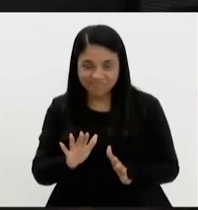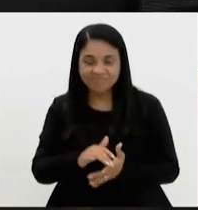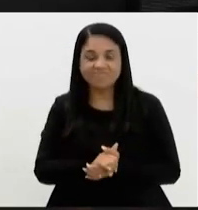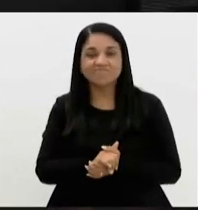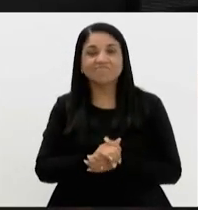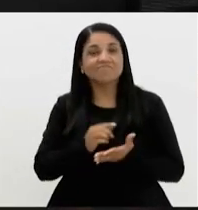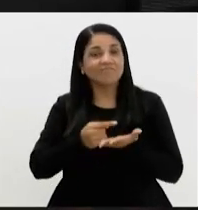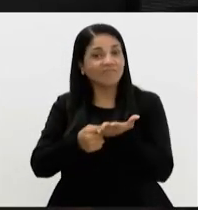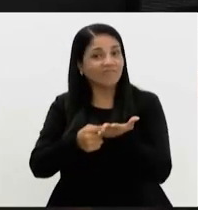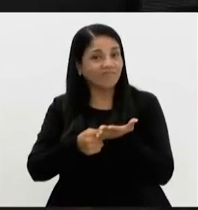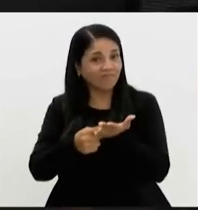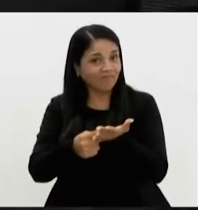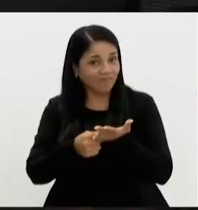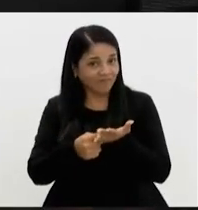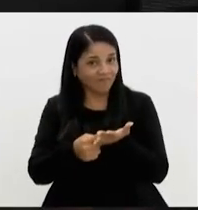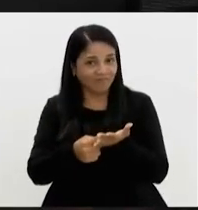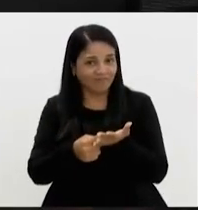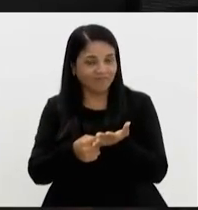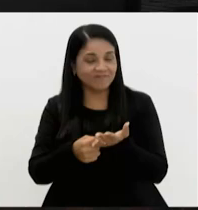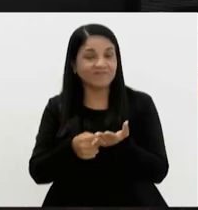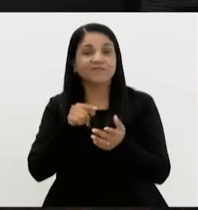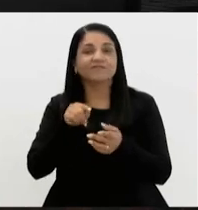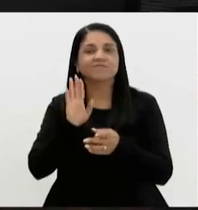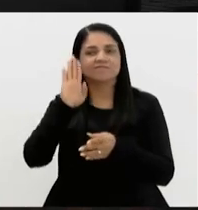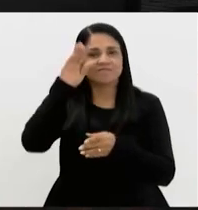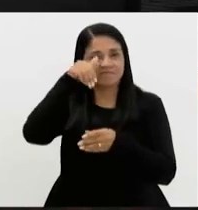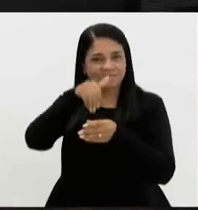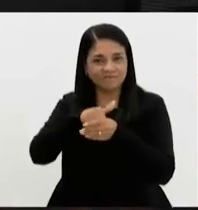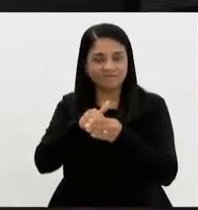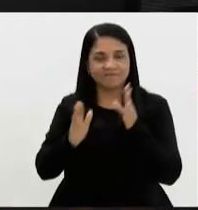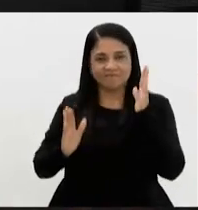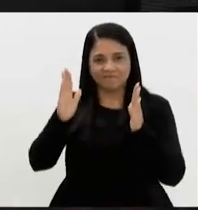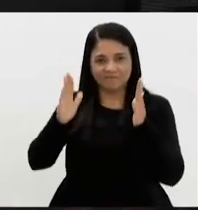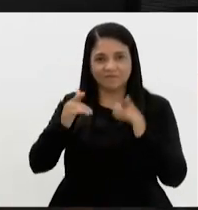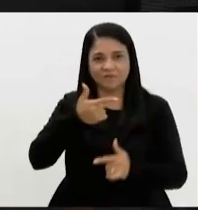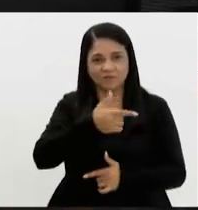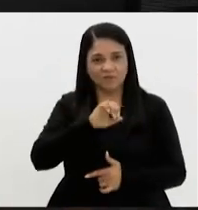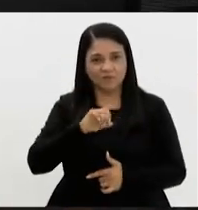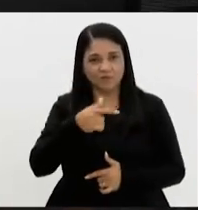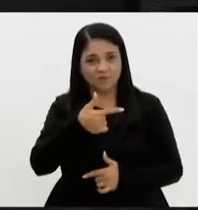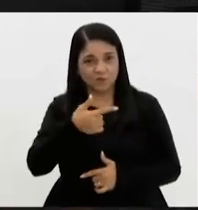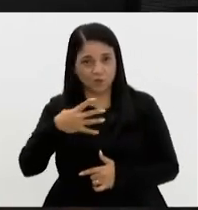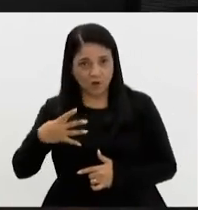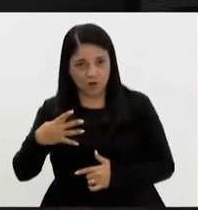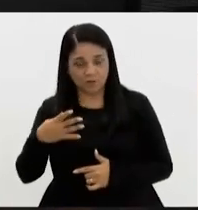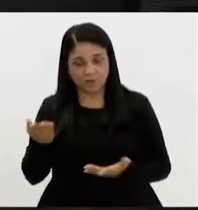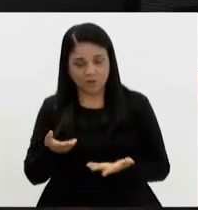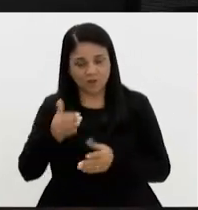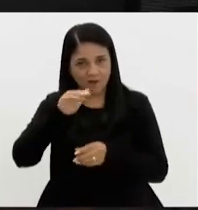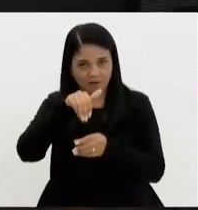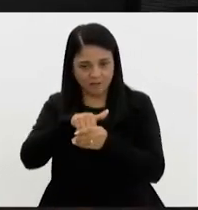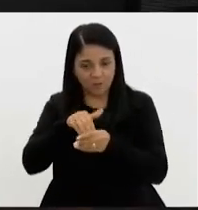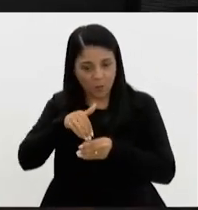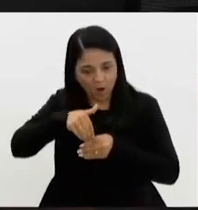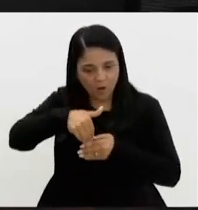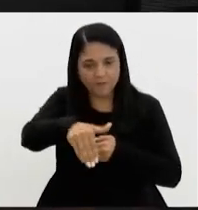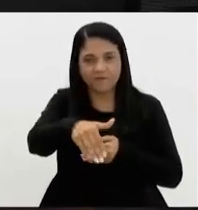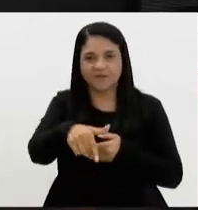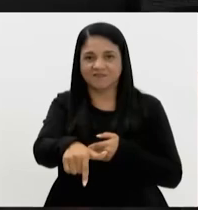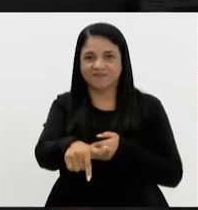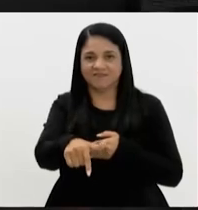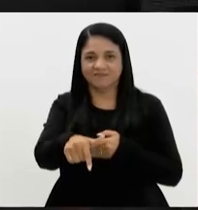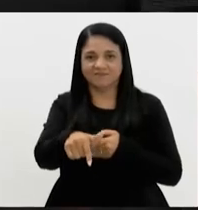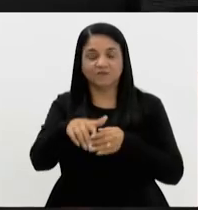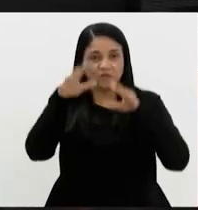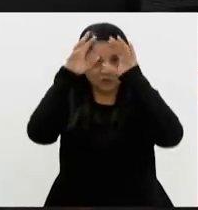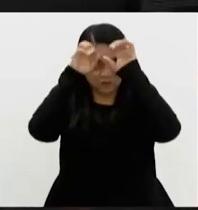acórdão Fala especificamente nas eleições de 2024 que é a eleição atual em diante então agora or o Tribunal